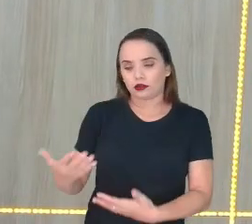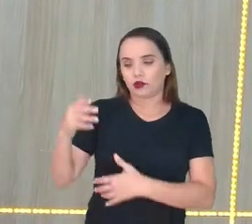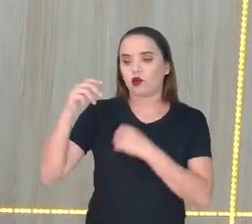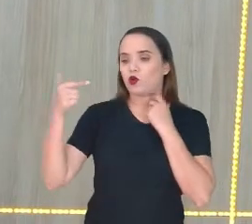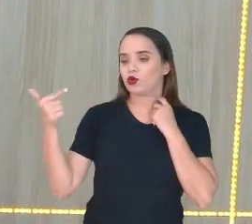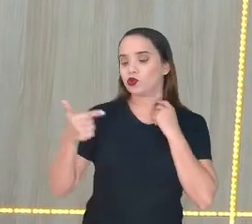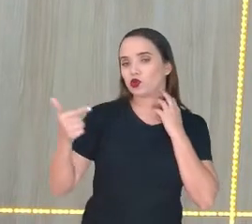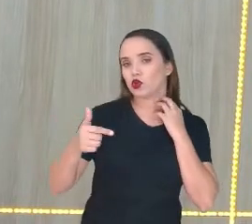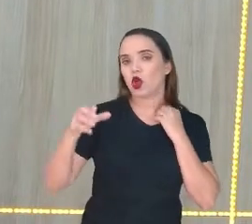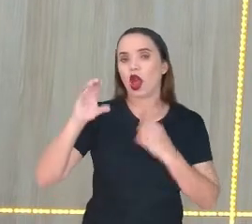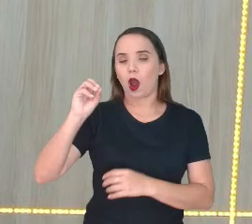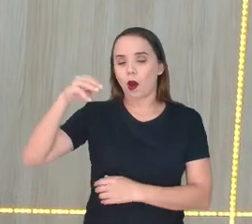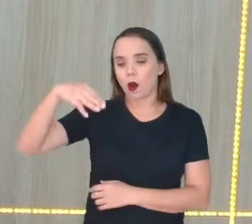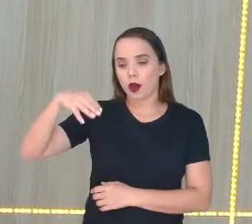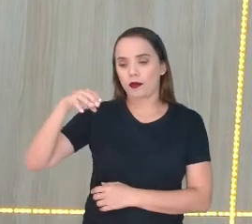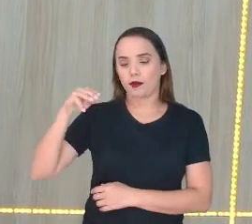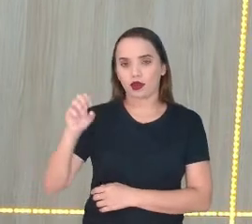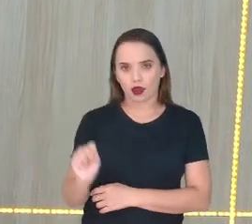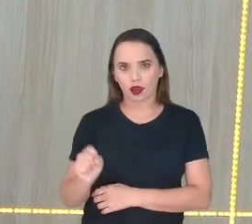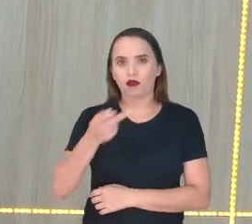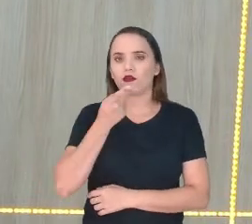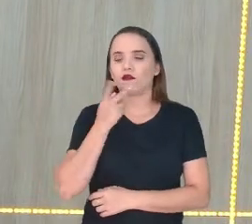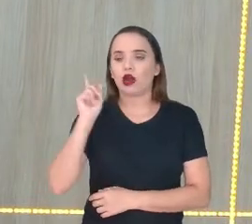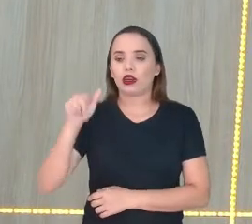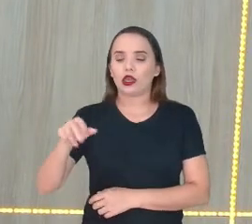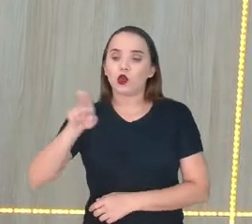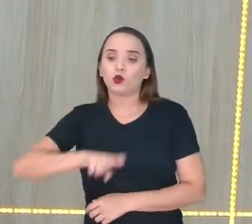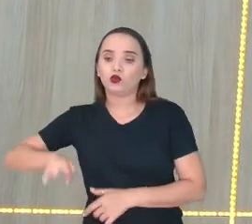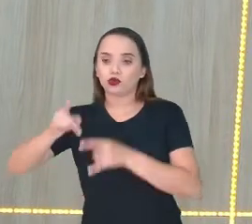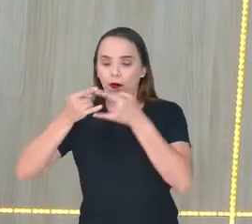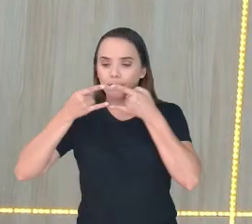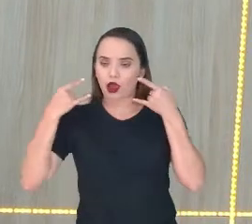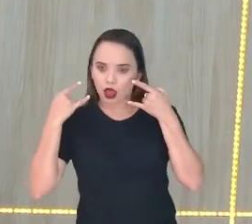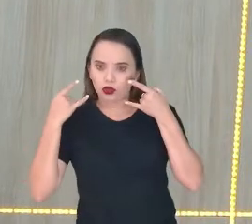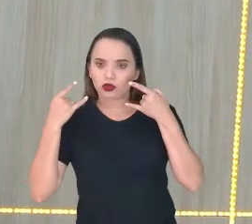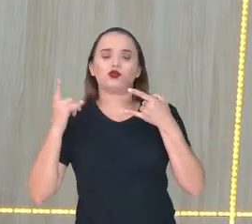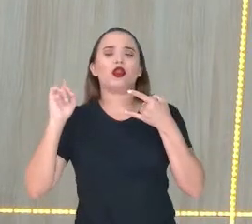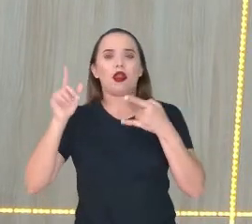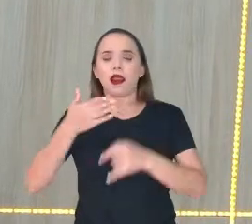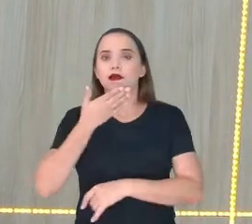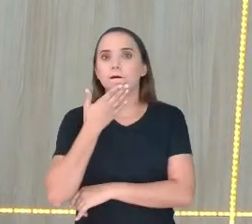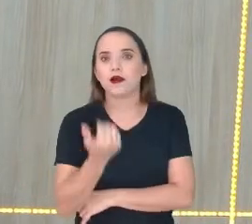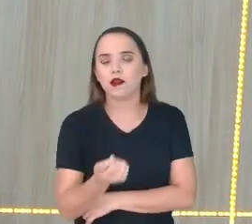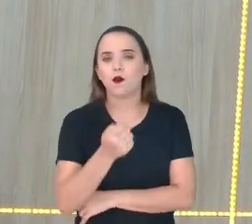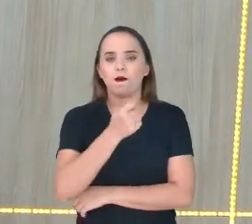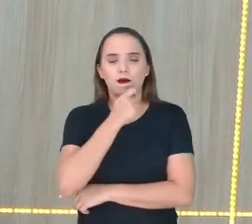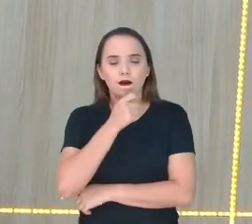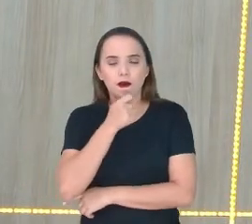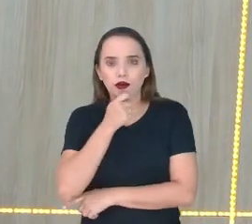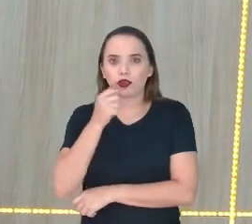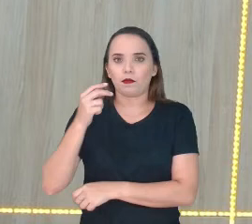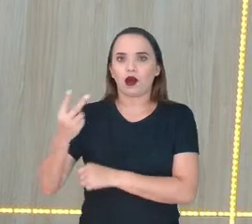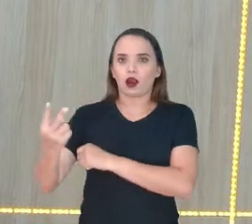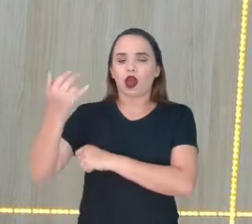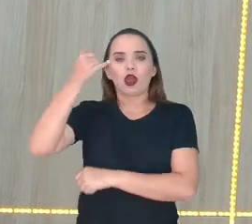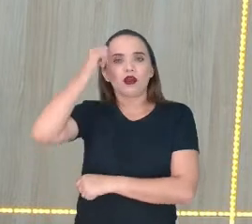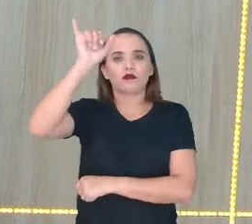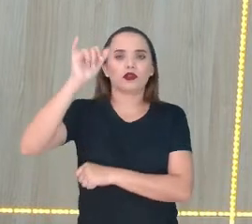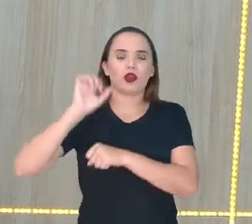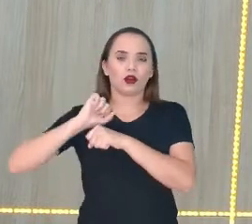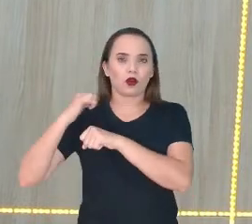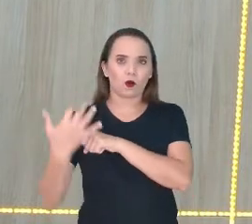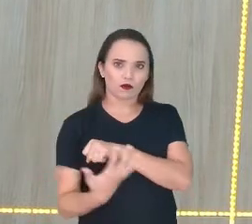das melhores medidas para a prevenção da Covid. Então, aqui eu tenho um argumento fundamentado por um especialista. Tranquilo,